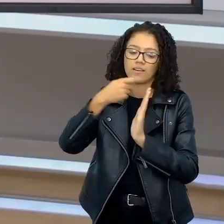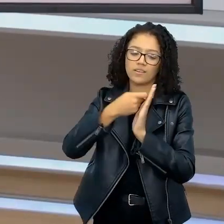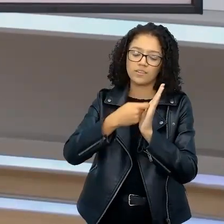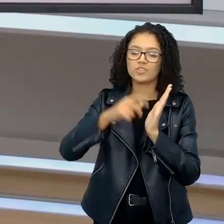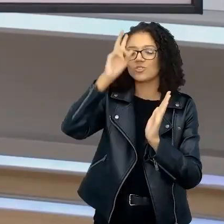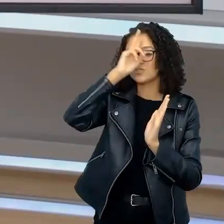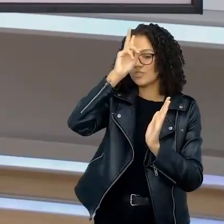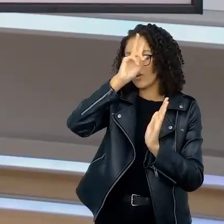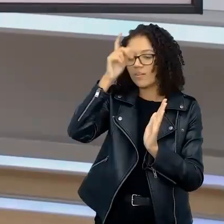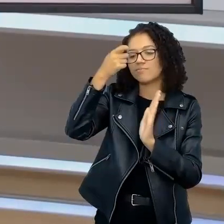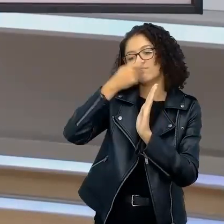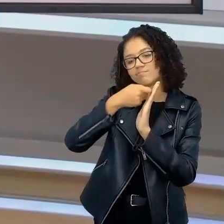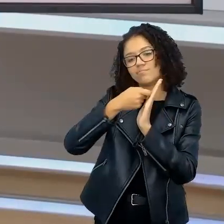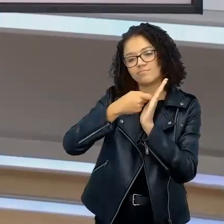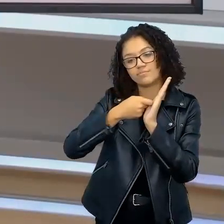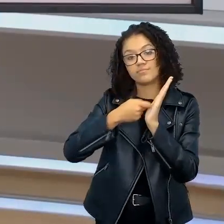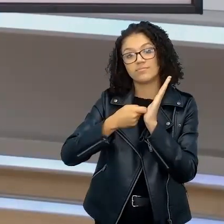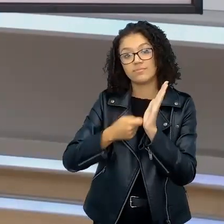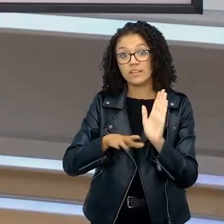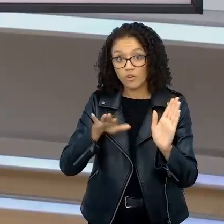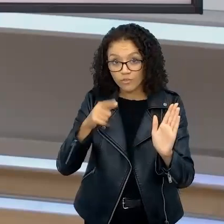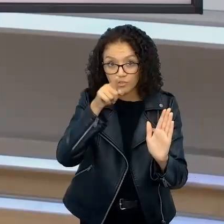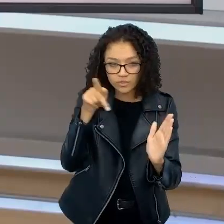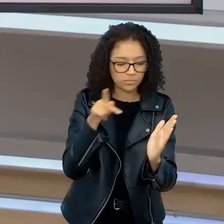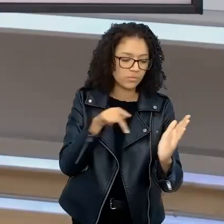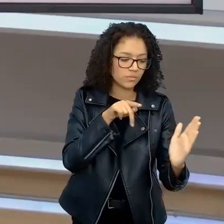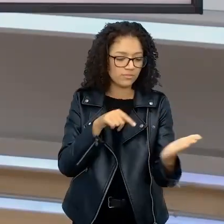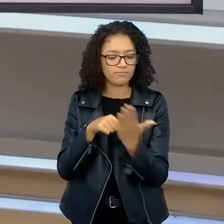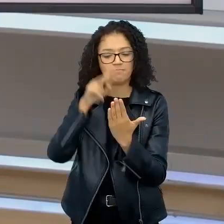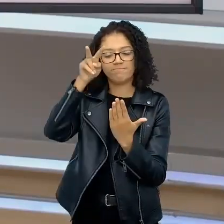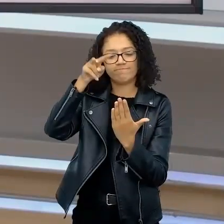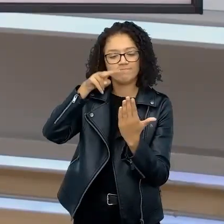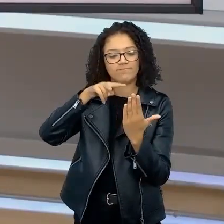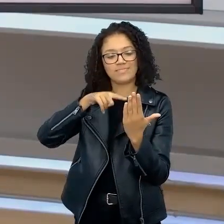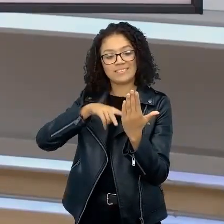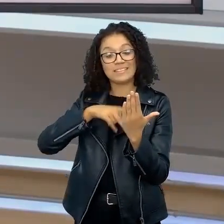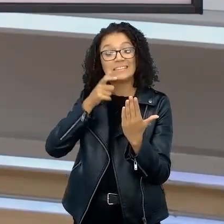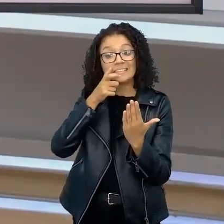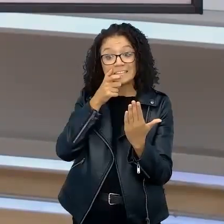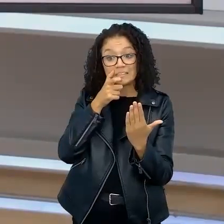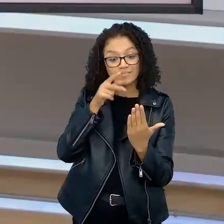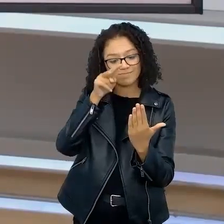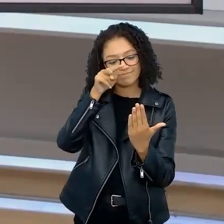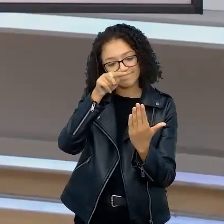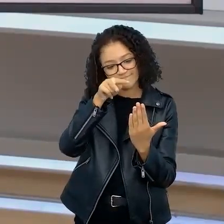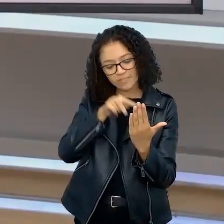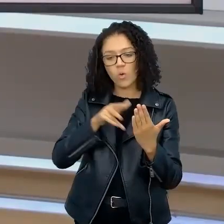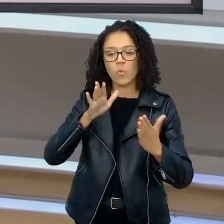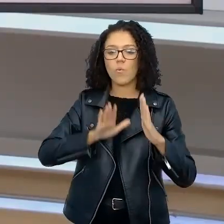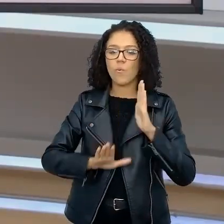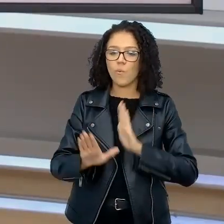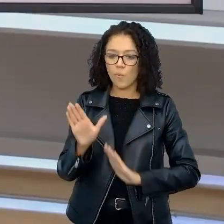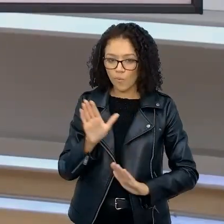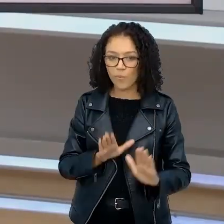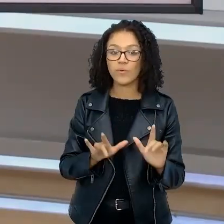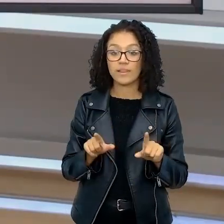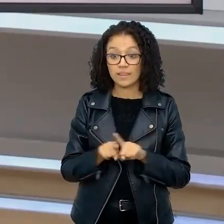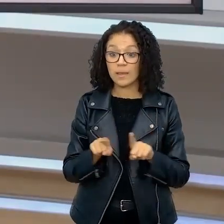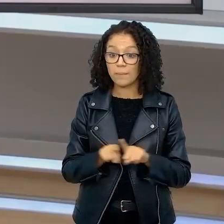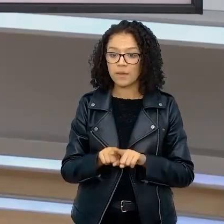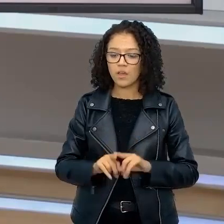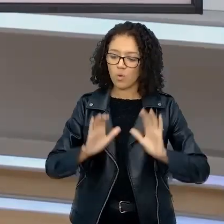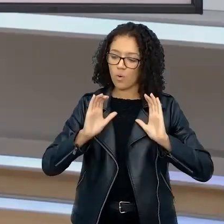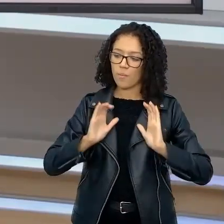que a gente observar essas produções, essas redações, somadas a algumas outras mudanças